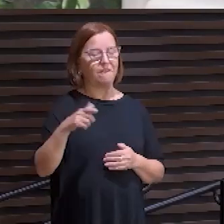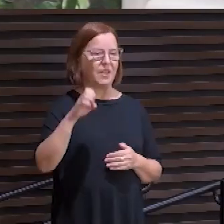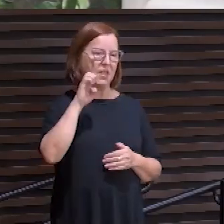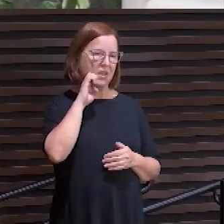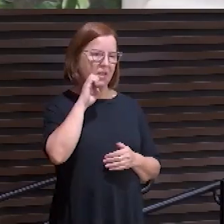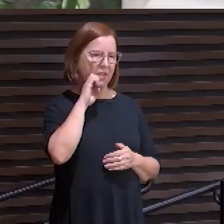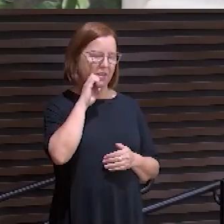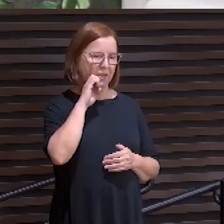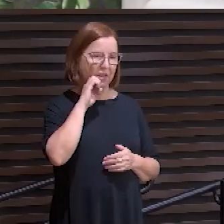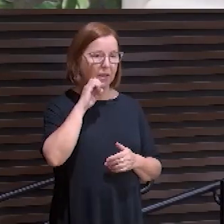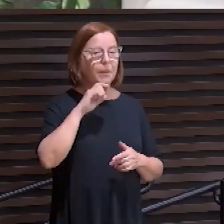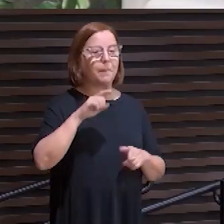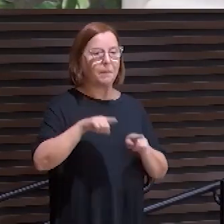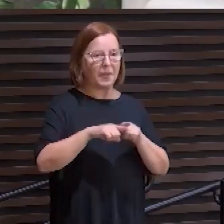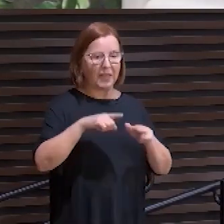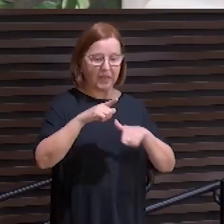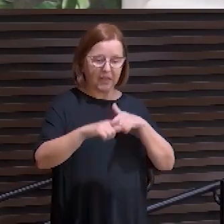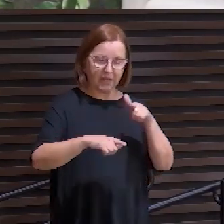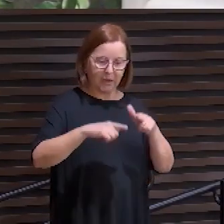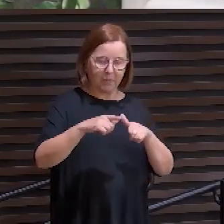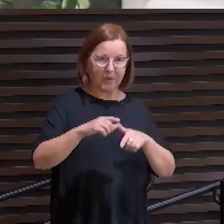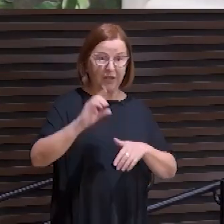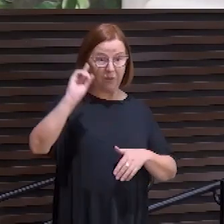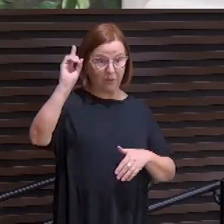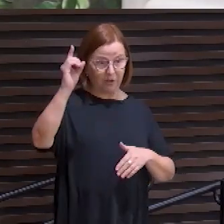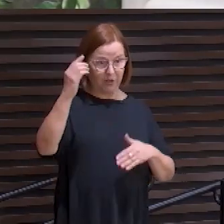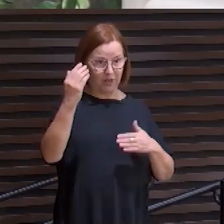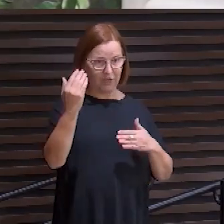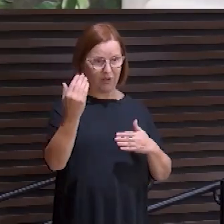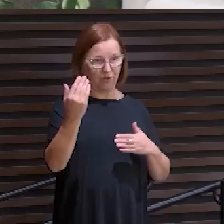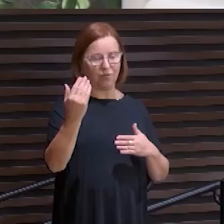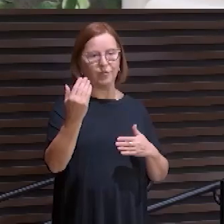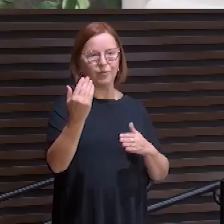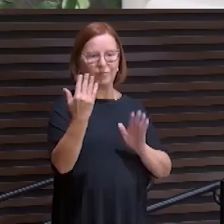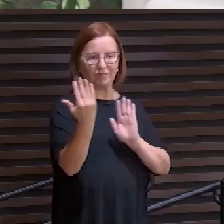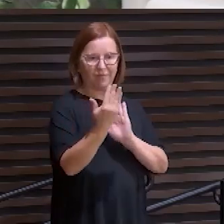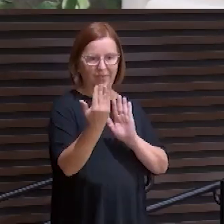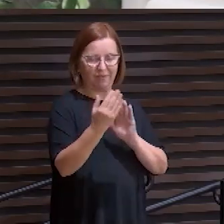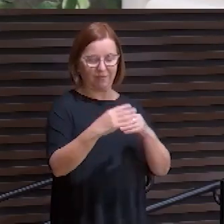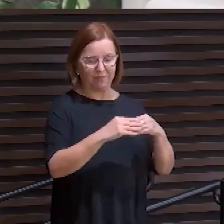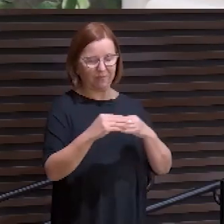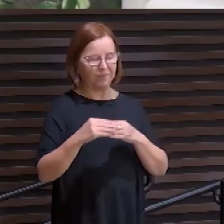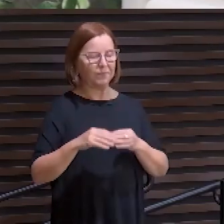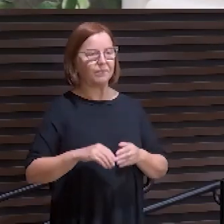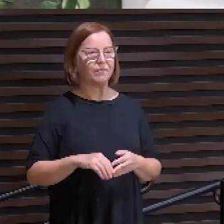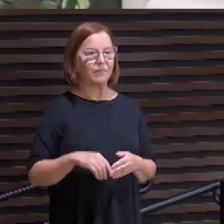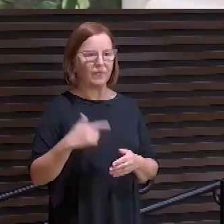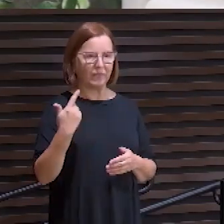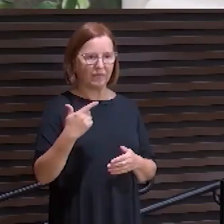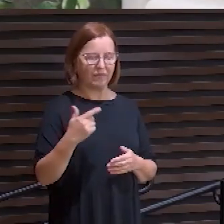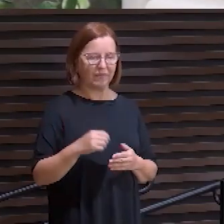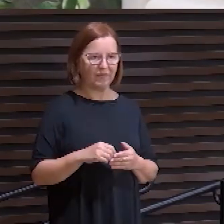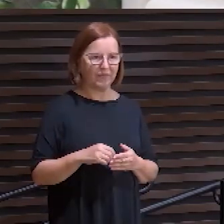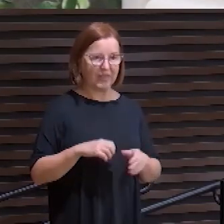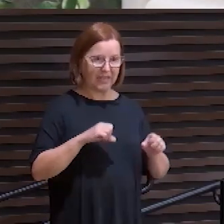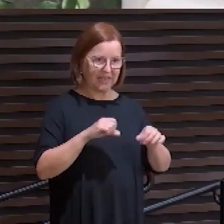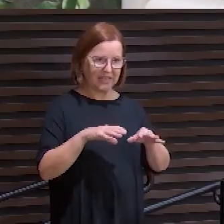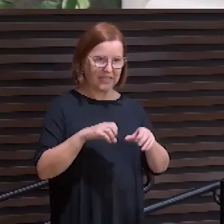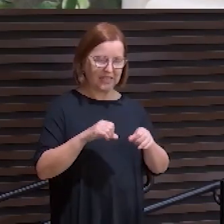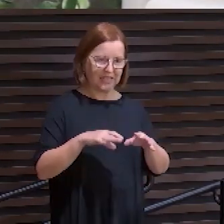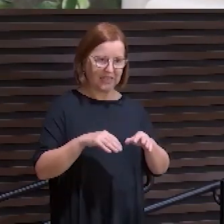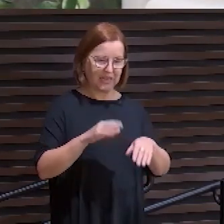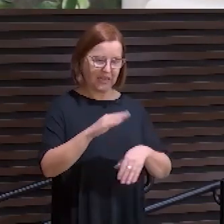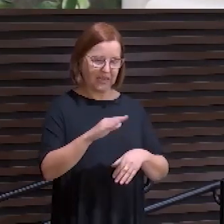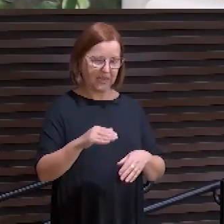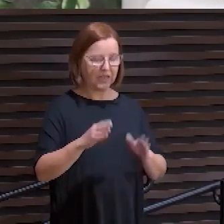Trabalhar junto com Deus, Ele na frente, guiando, conduzindo. Segundo, ensinar a